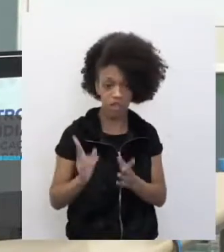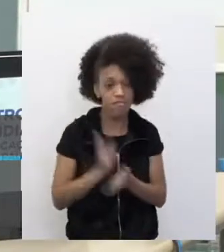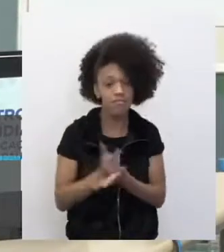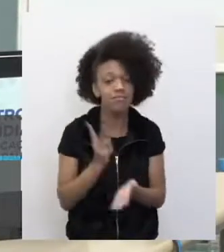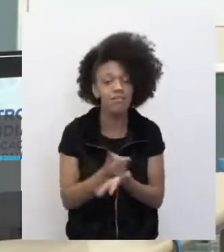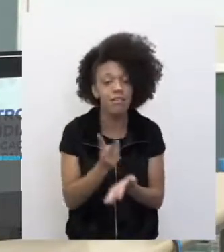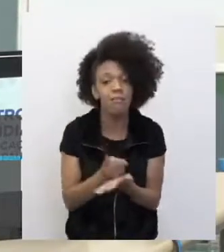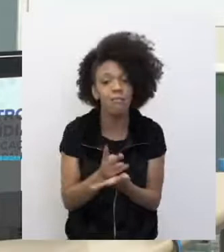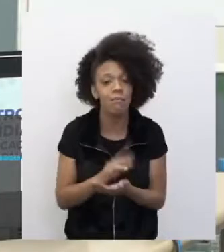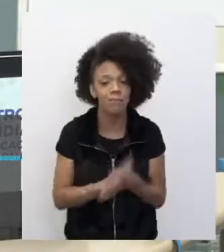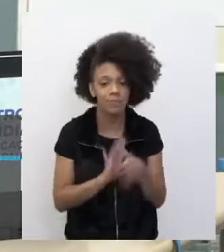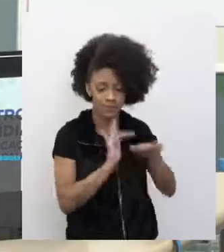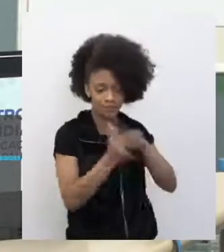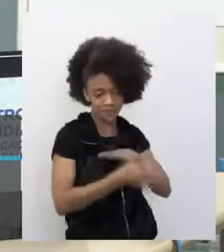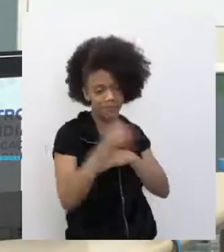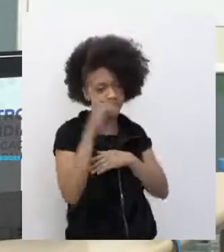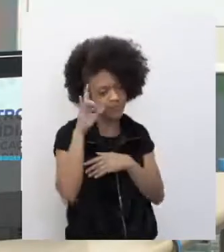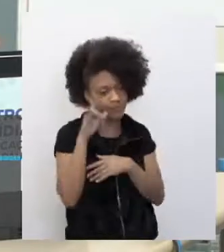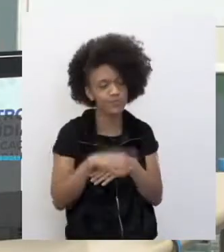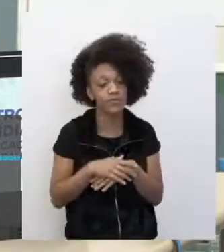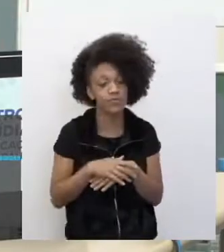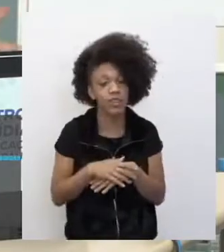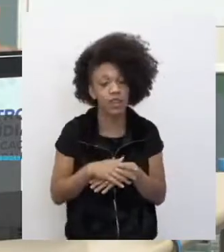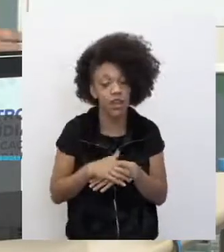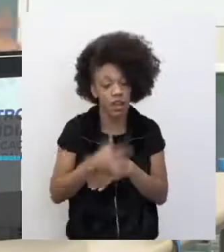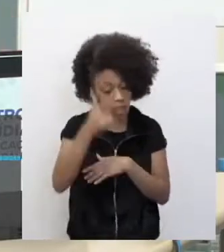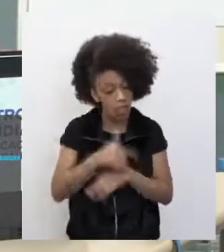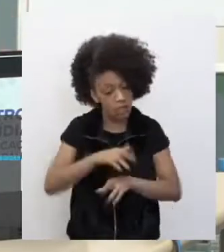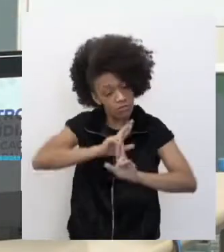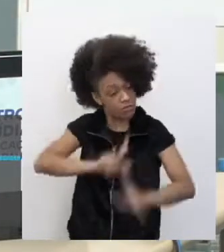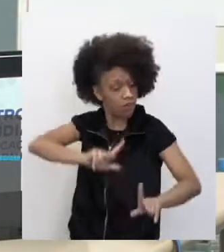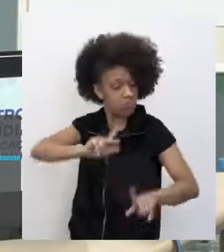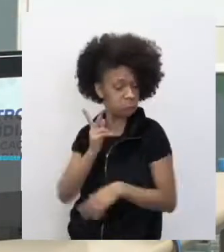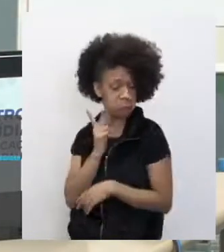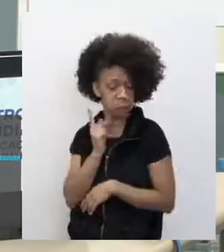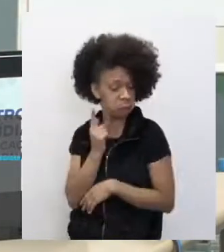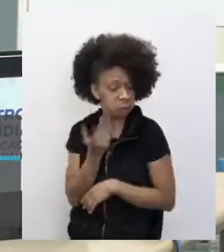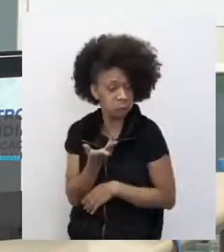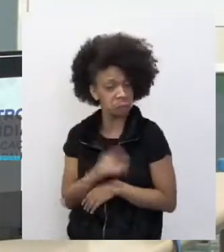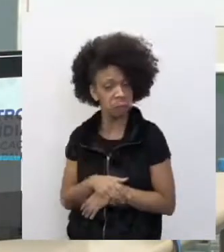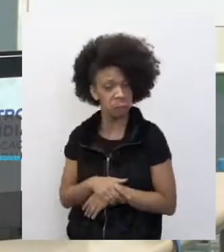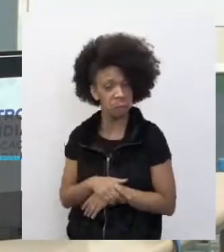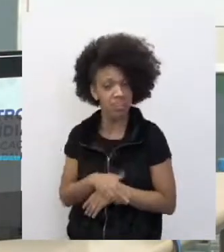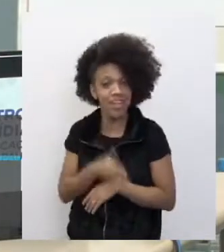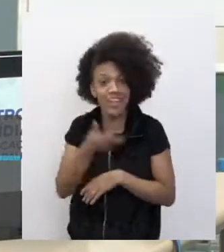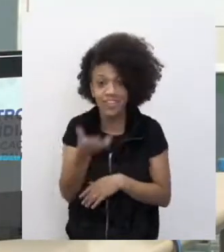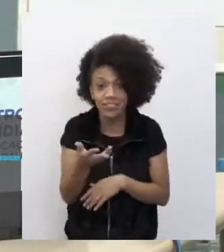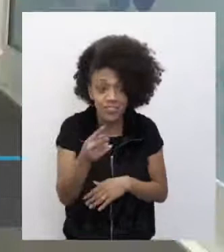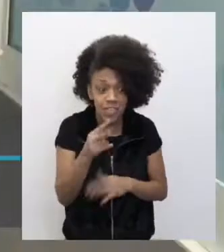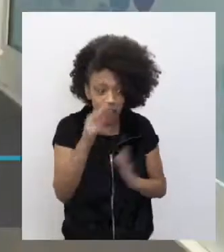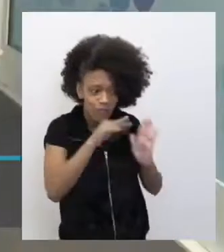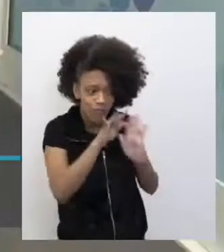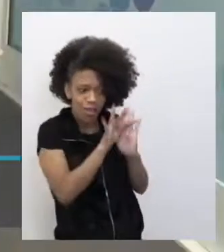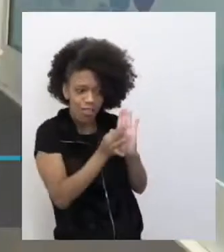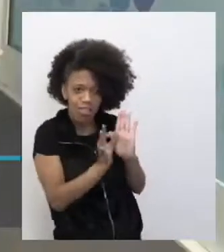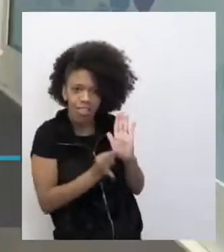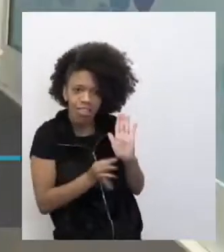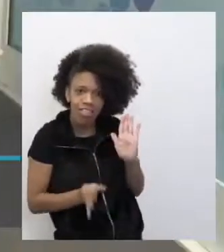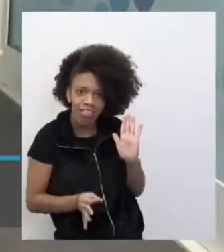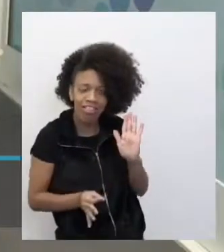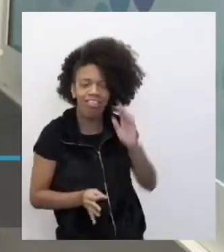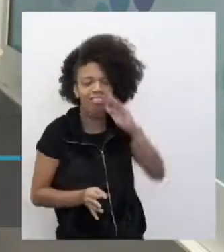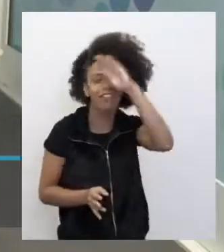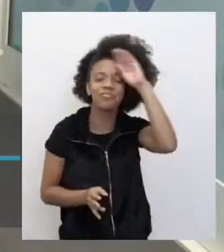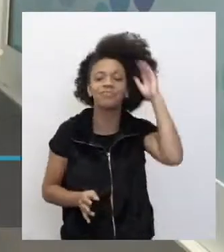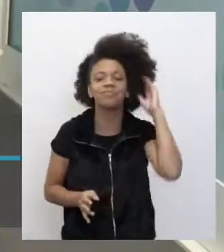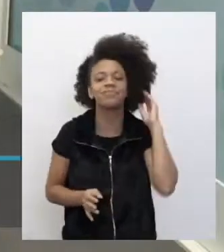lá na rede social, ser diferente é normal. E vocês viram o textão dela, que enorme que era, Ed? Sim.